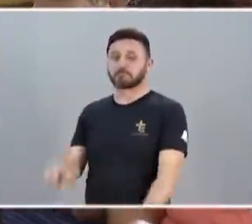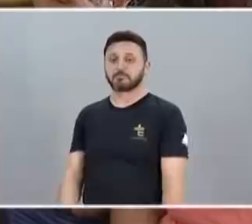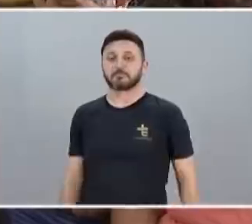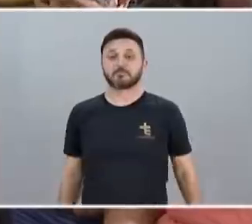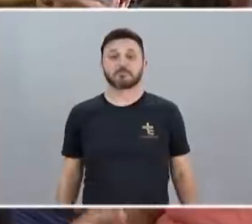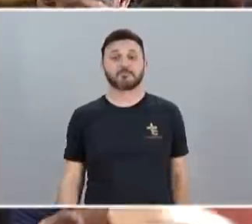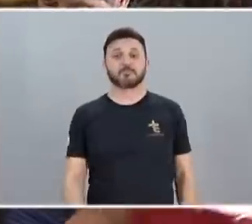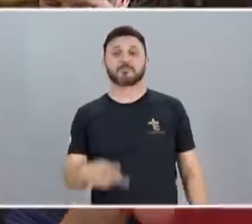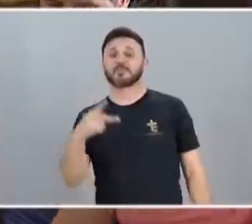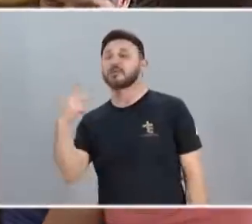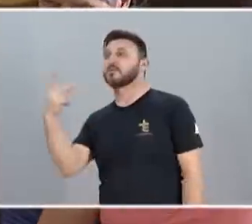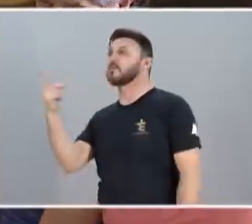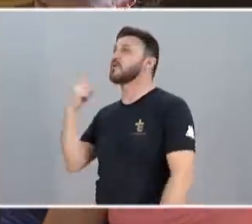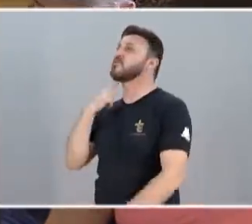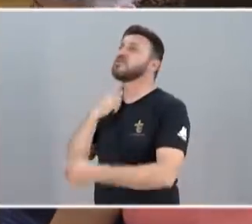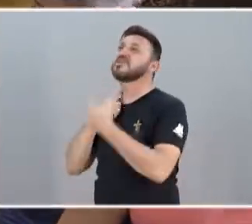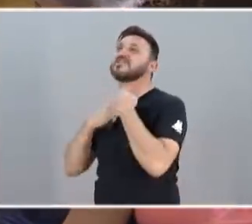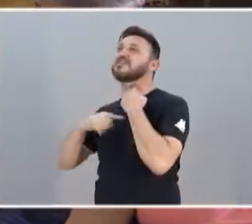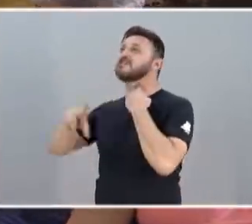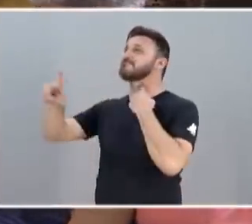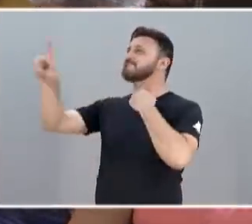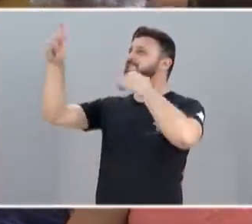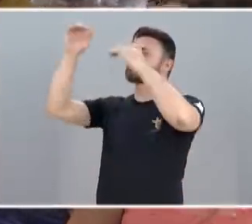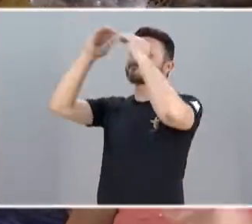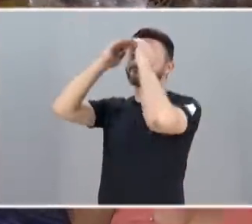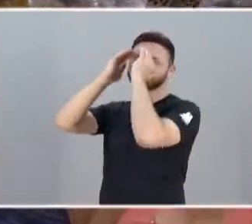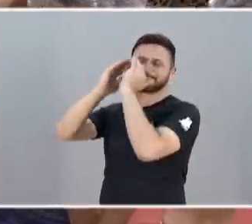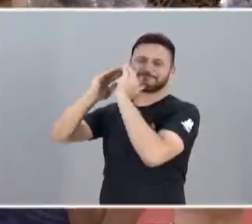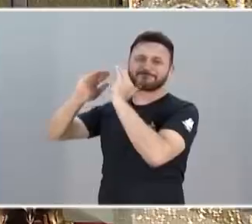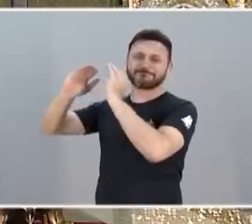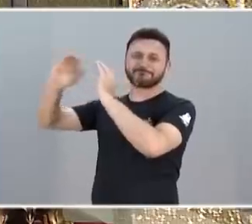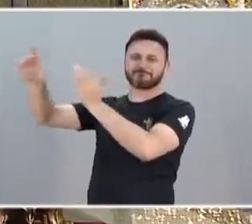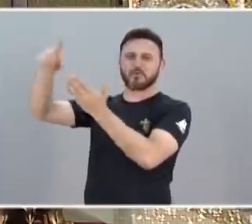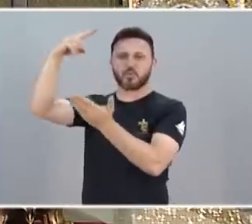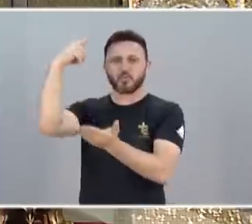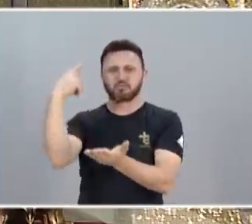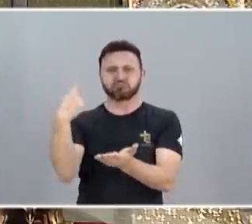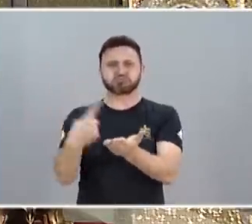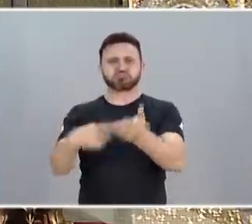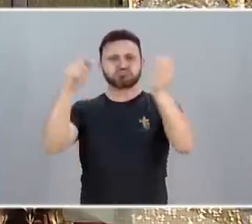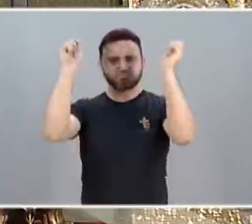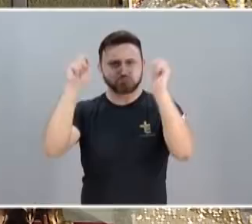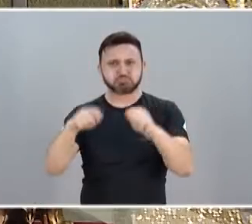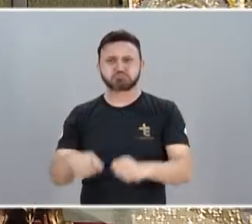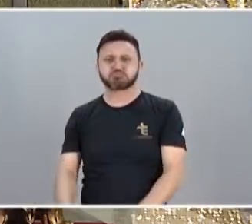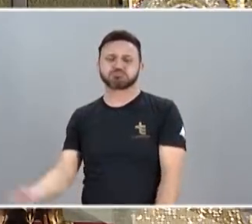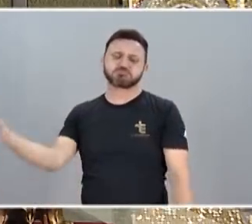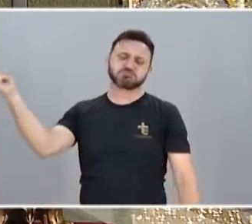Cumpre em mim